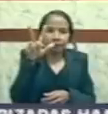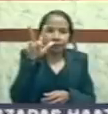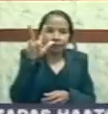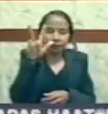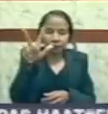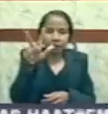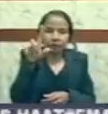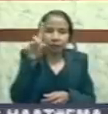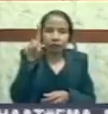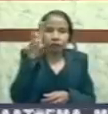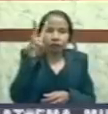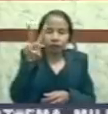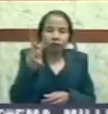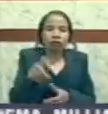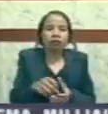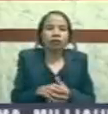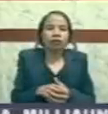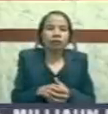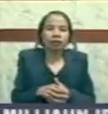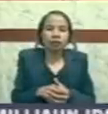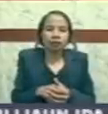3312, né? Na arredonda tia.